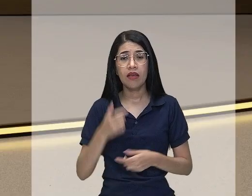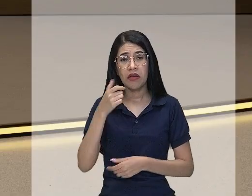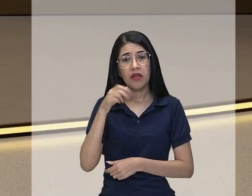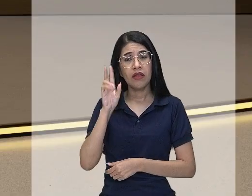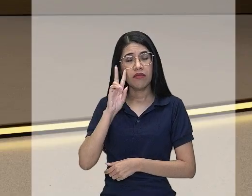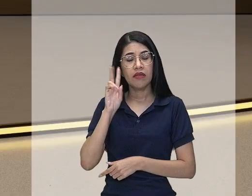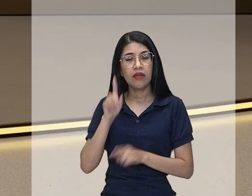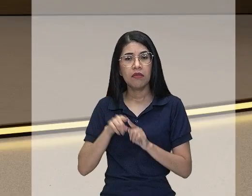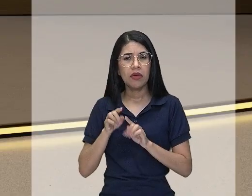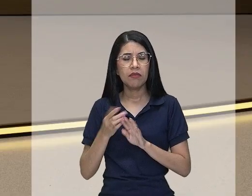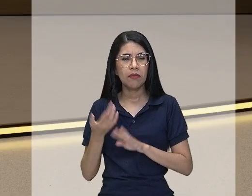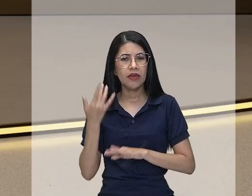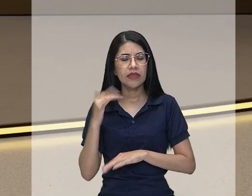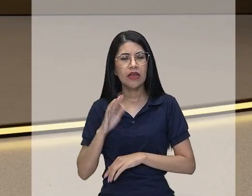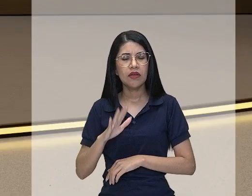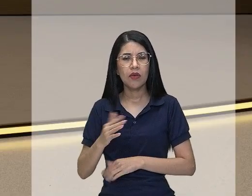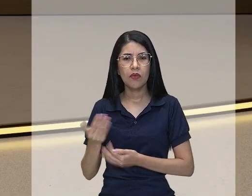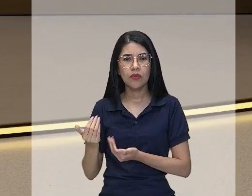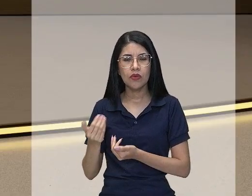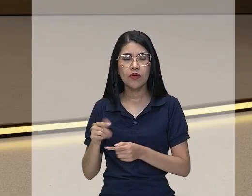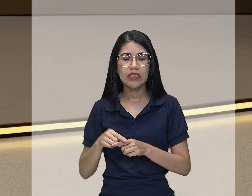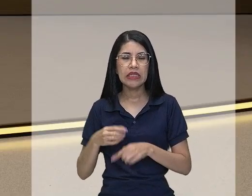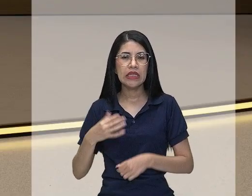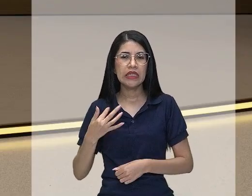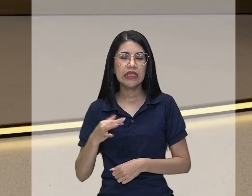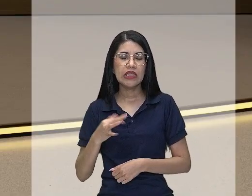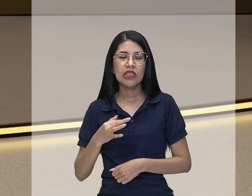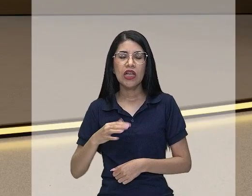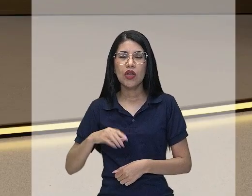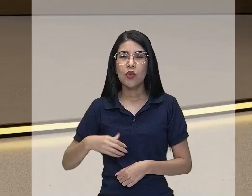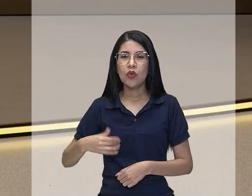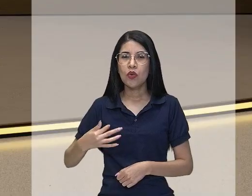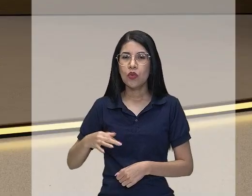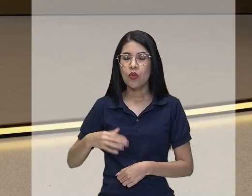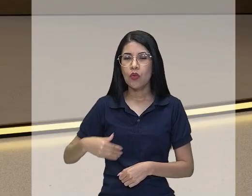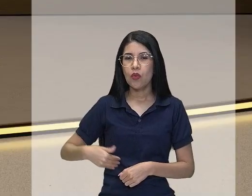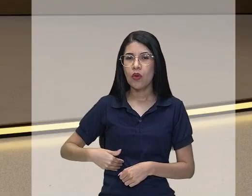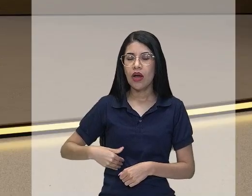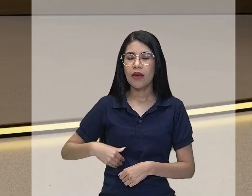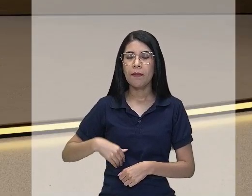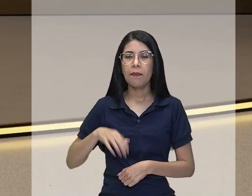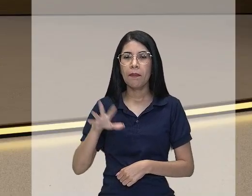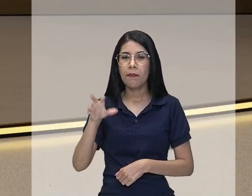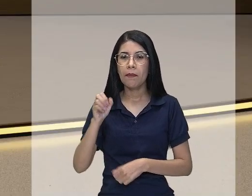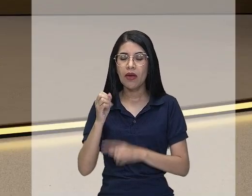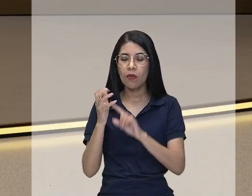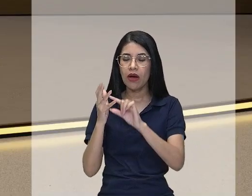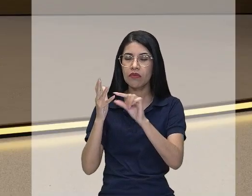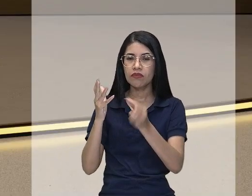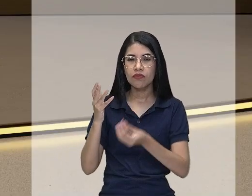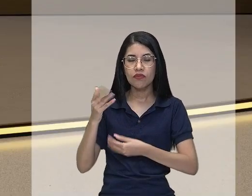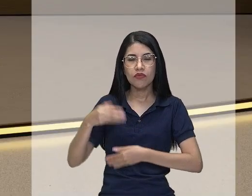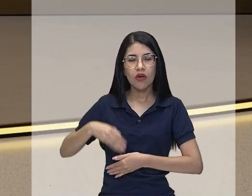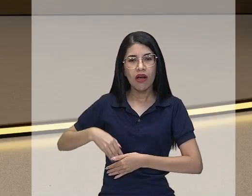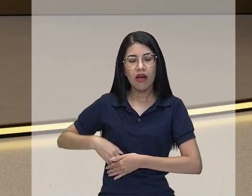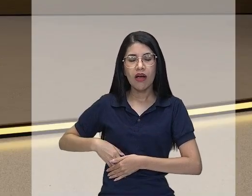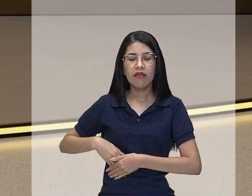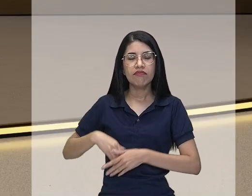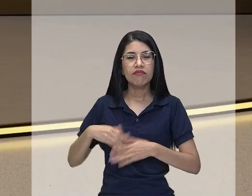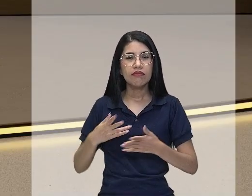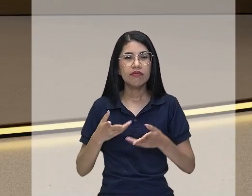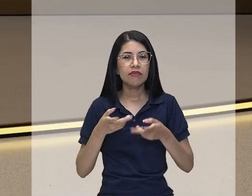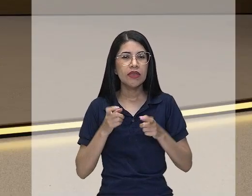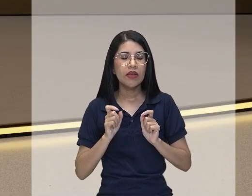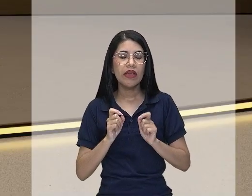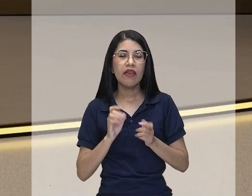que a gente corria, né? Bebia água e sentia uma dor aqui. Falavam, pega uma folha de jambo, coloca bem aqui, né? Então vamos ver aí